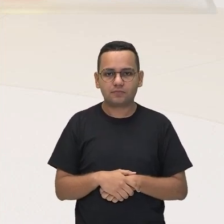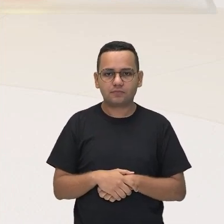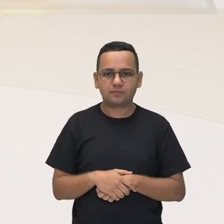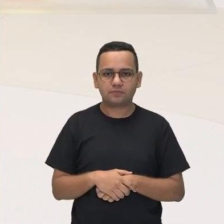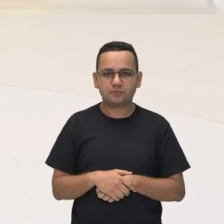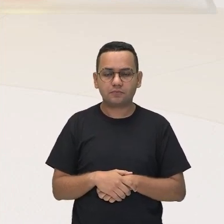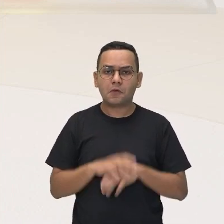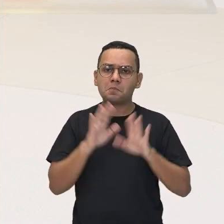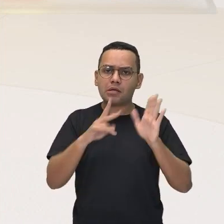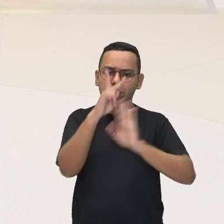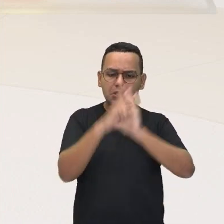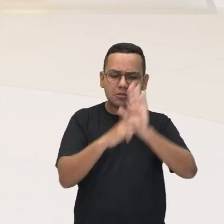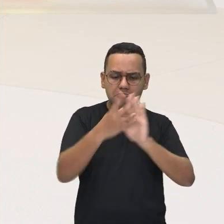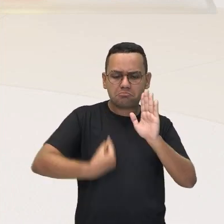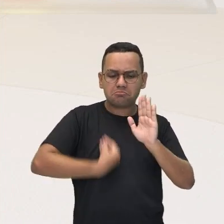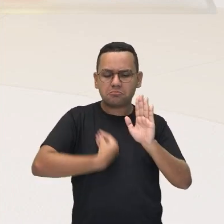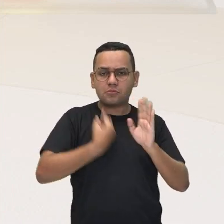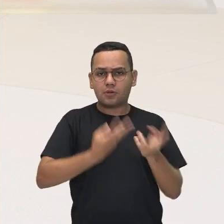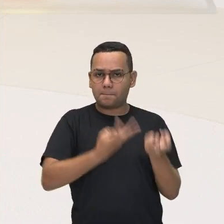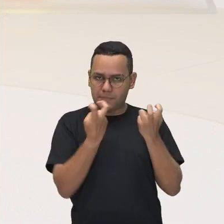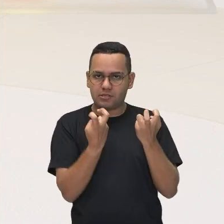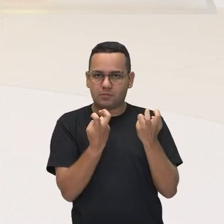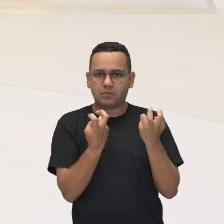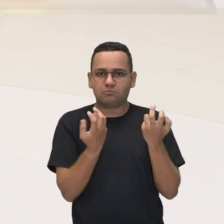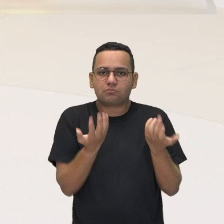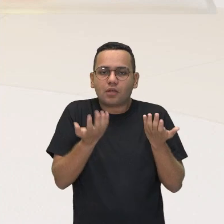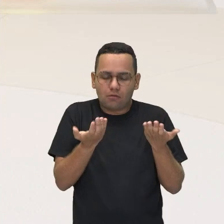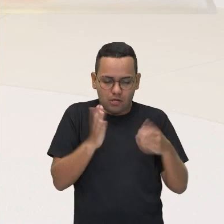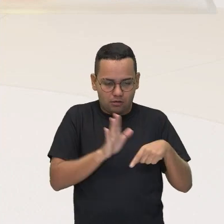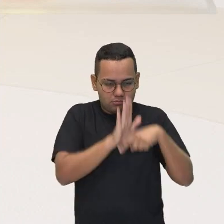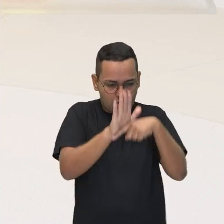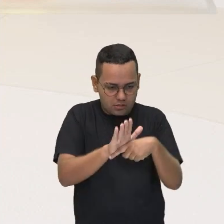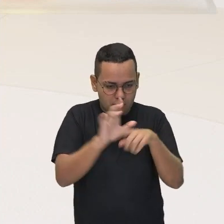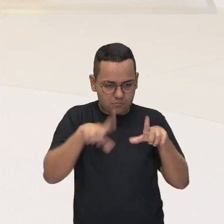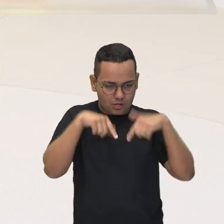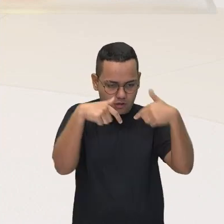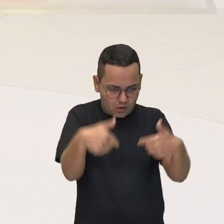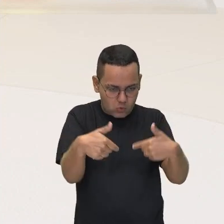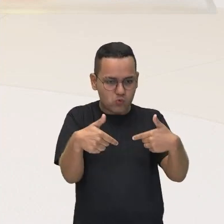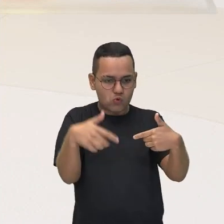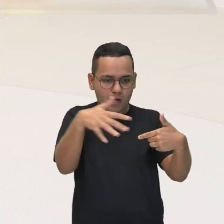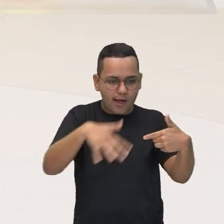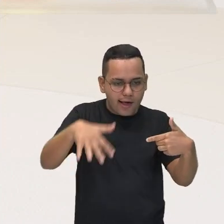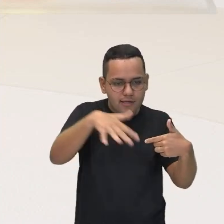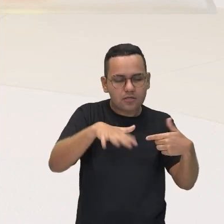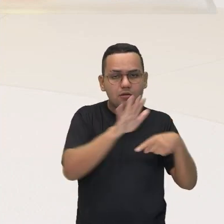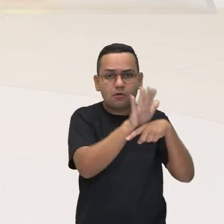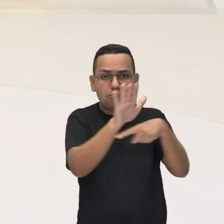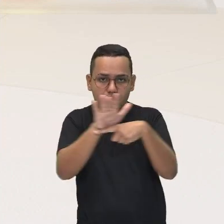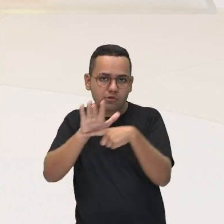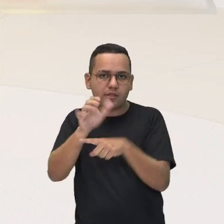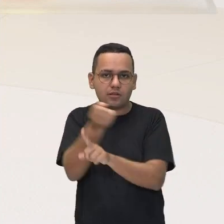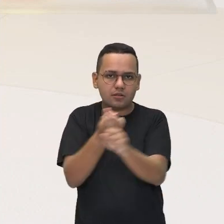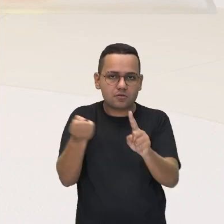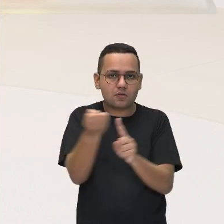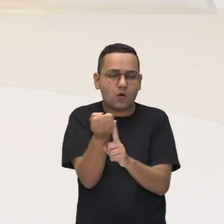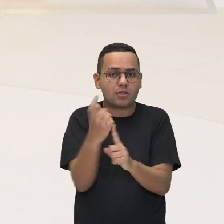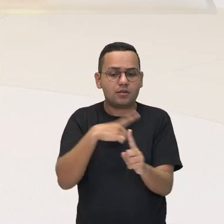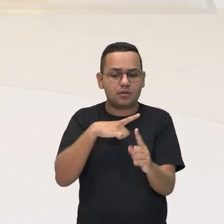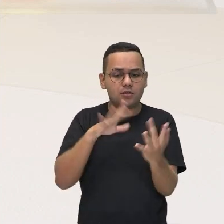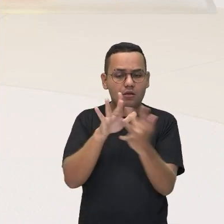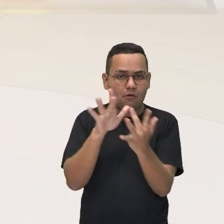quero falar sobre isso, eu quero agir dessa forma, porque eu vou conseguir cuidar da sociedade em que eu vivo, eu vou conseguir olhar pela